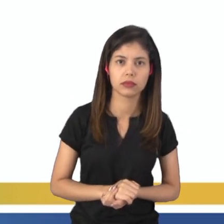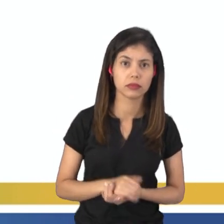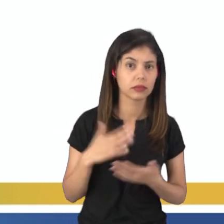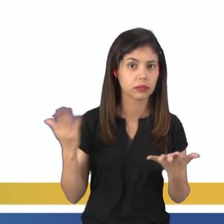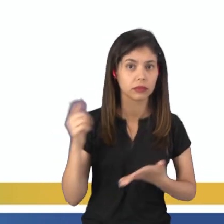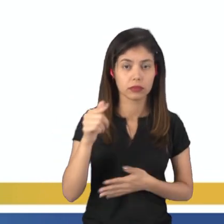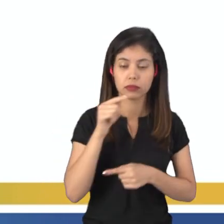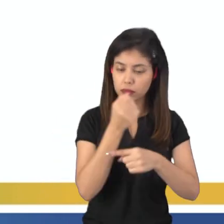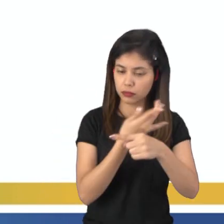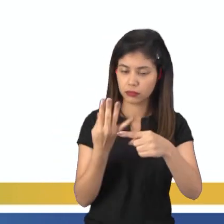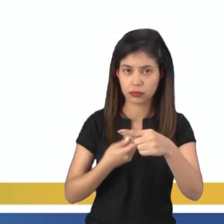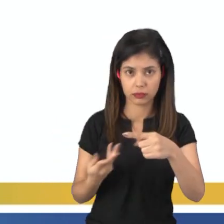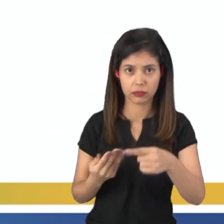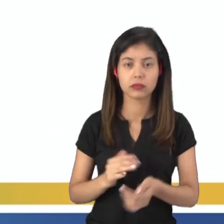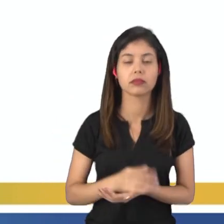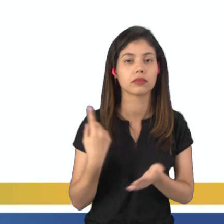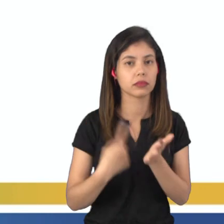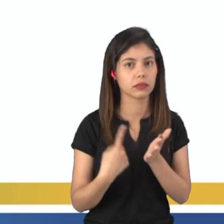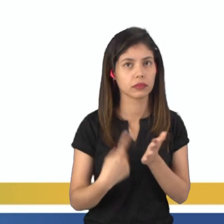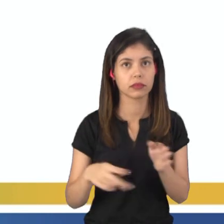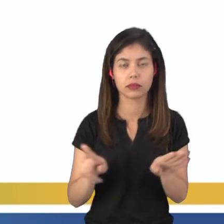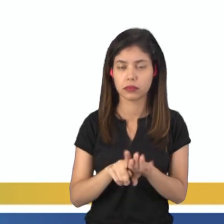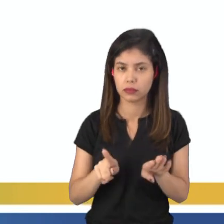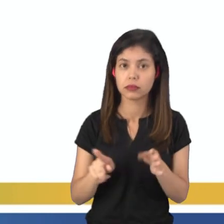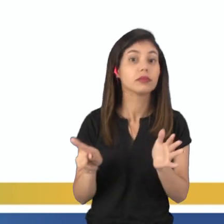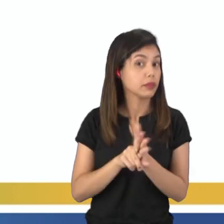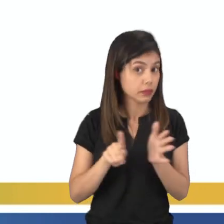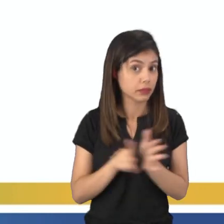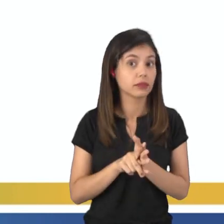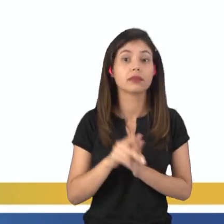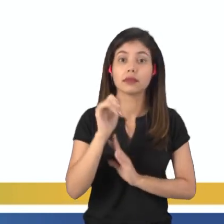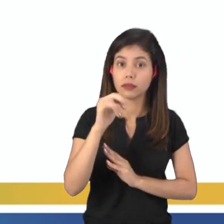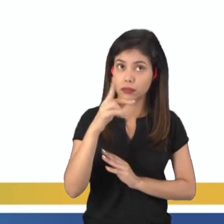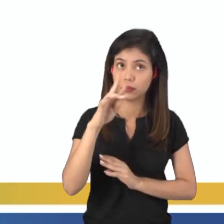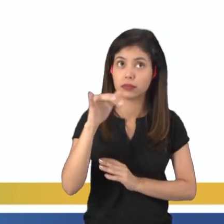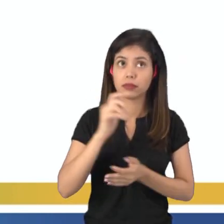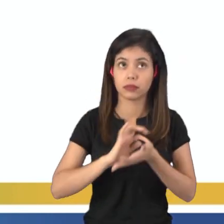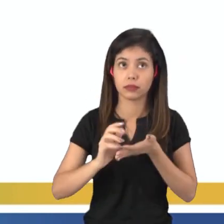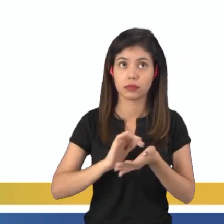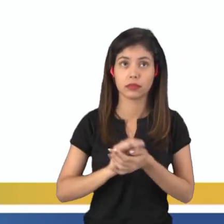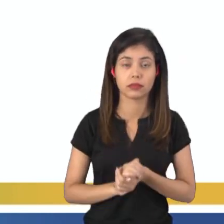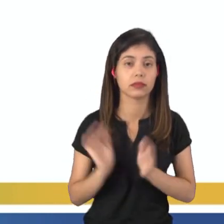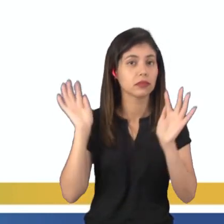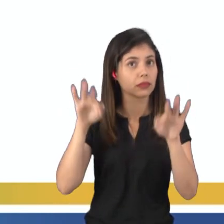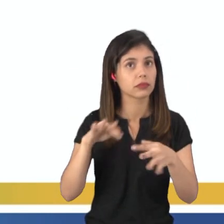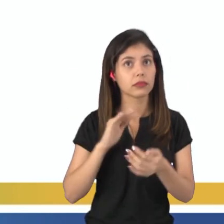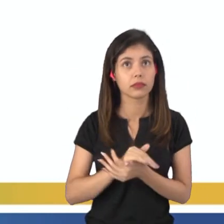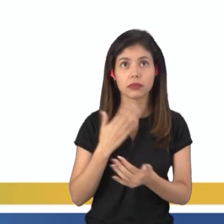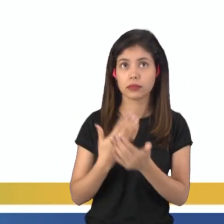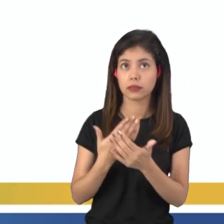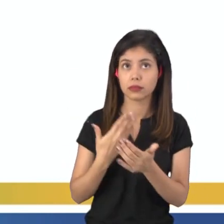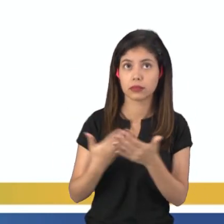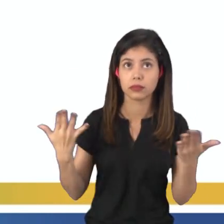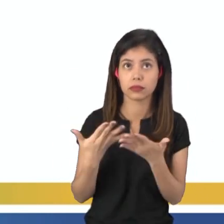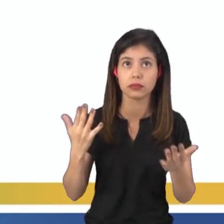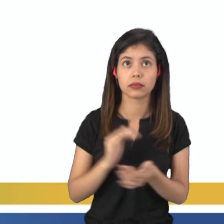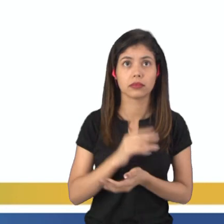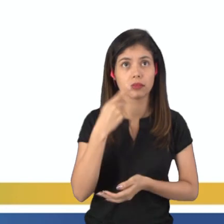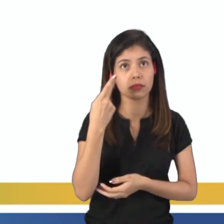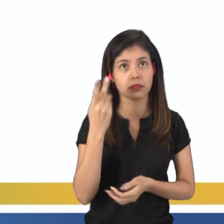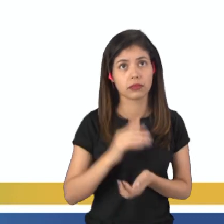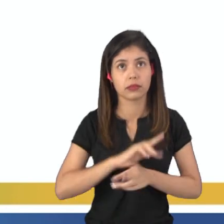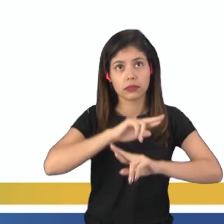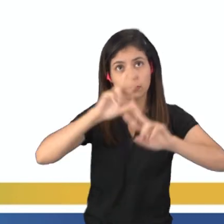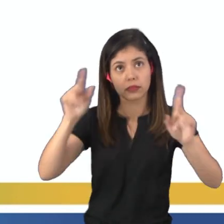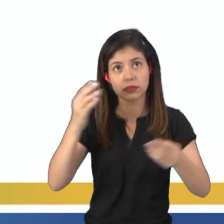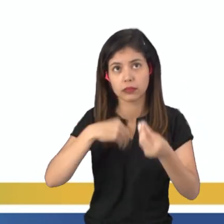Então, essa é a fração que corresponde aí às teclas do teclado em meio à sujeira. Então, para finalizar a nossa aula de hoje, nós falamos sobre